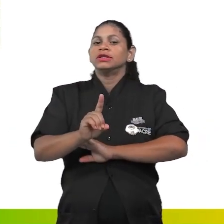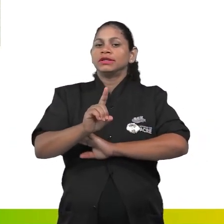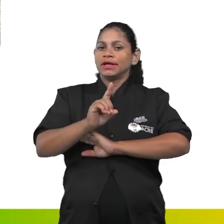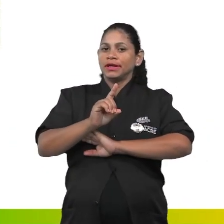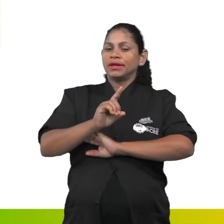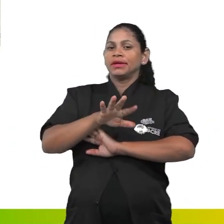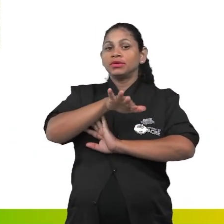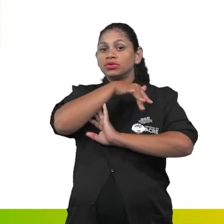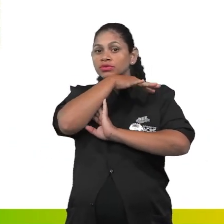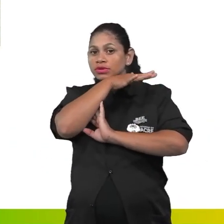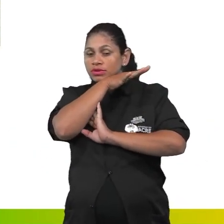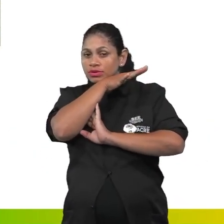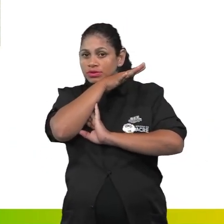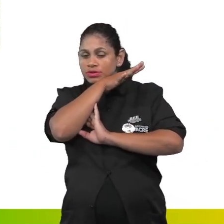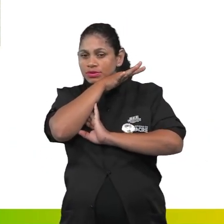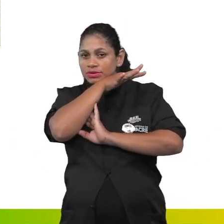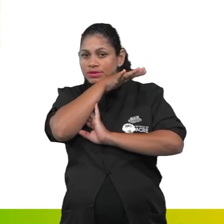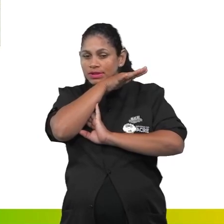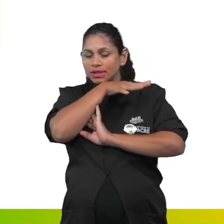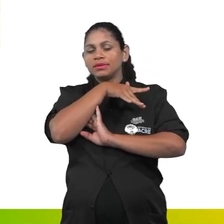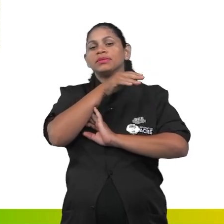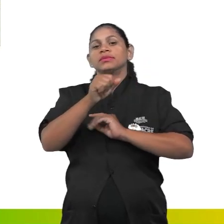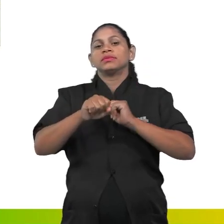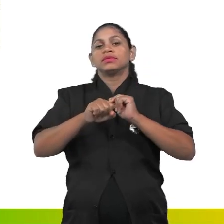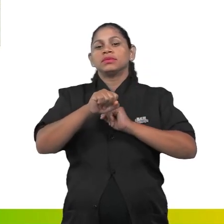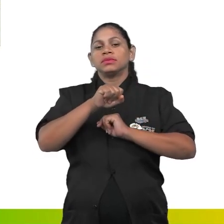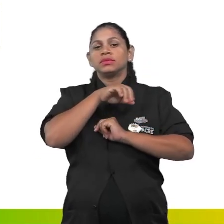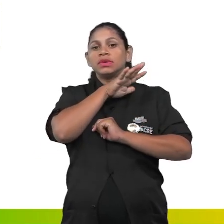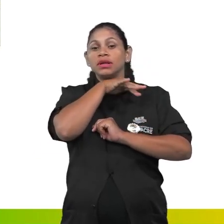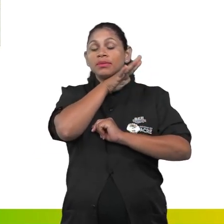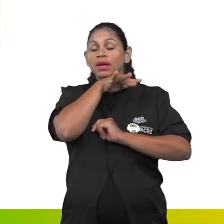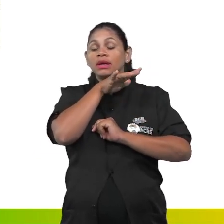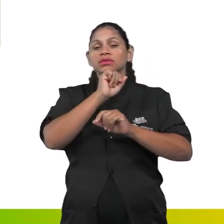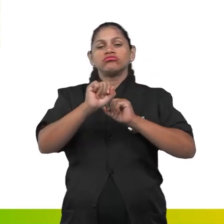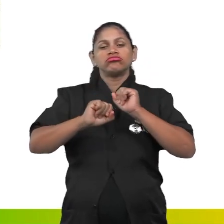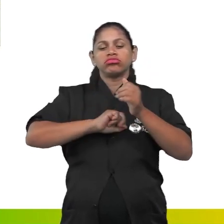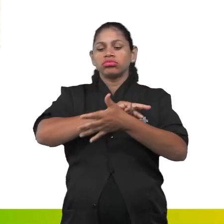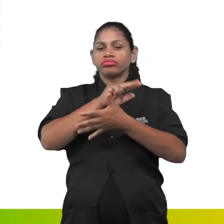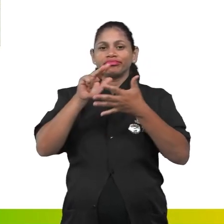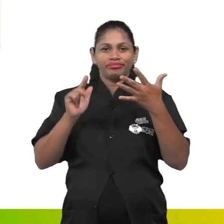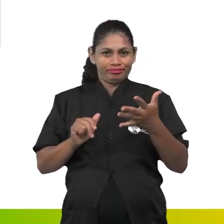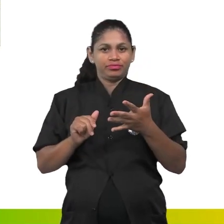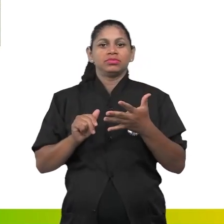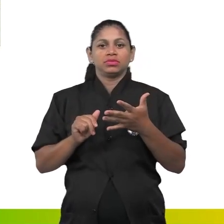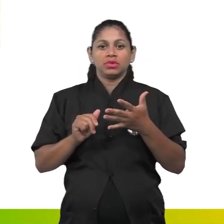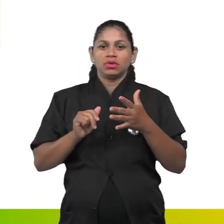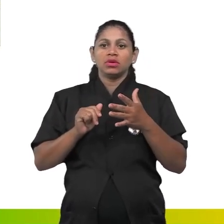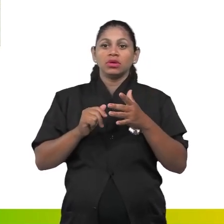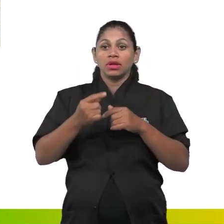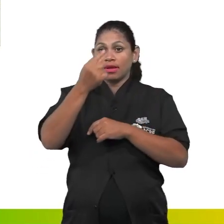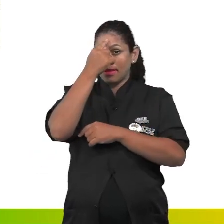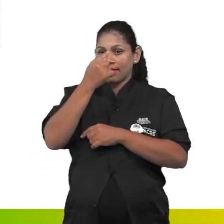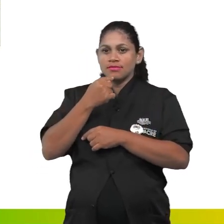natural como cenário, como vocês veem aí nas imagens que a gente colocou para contextualizar